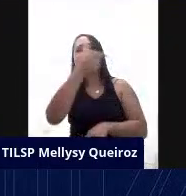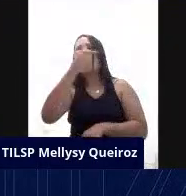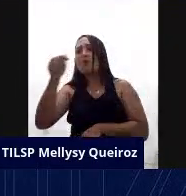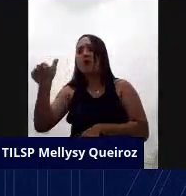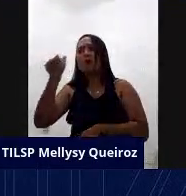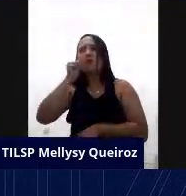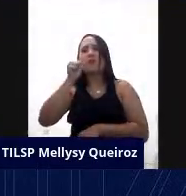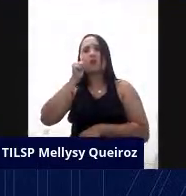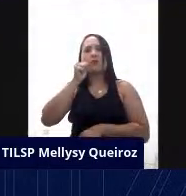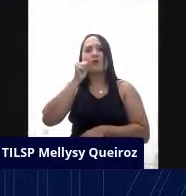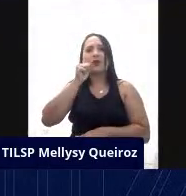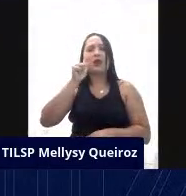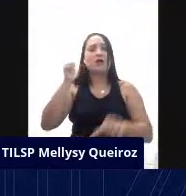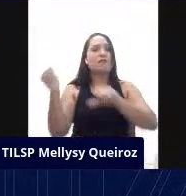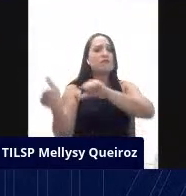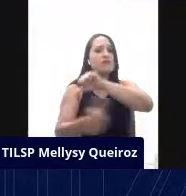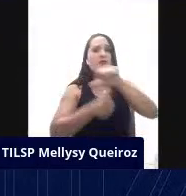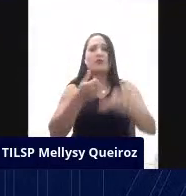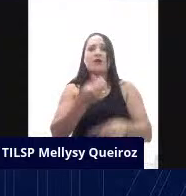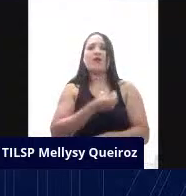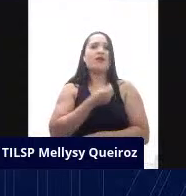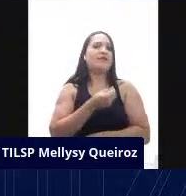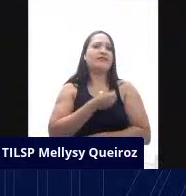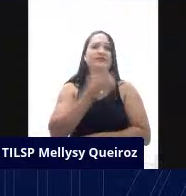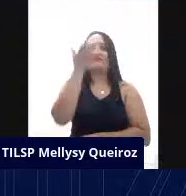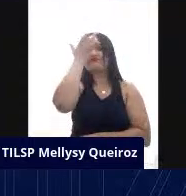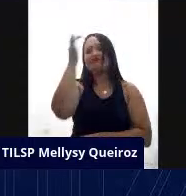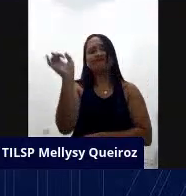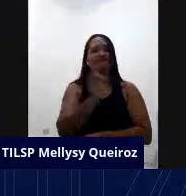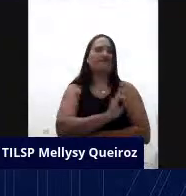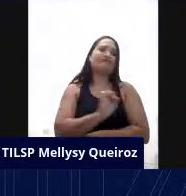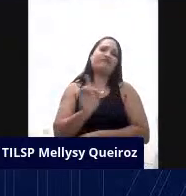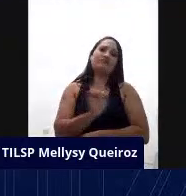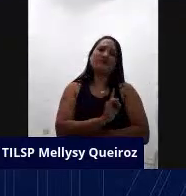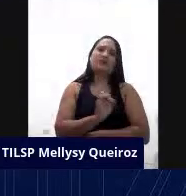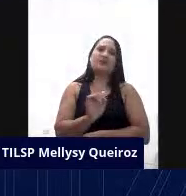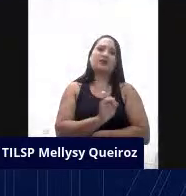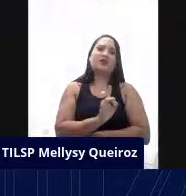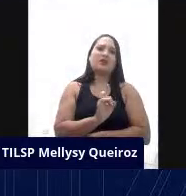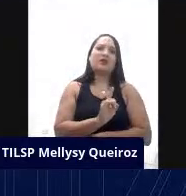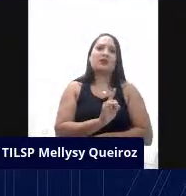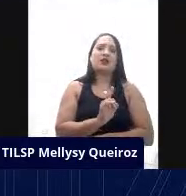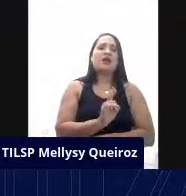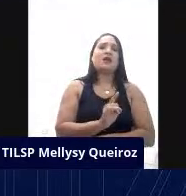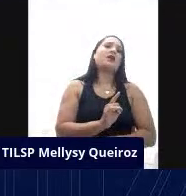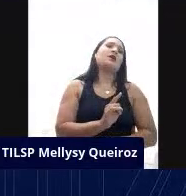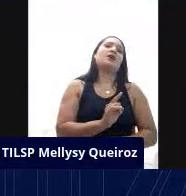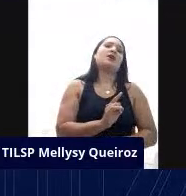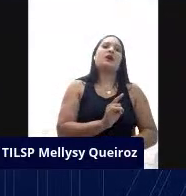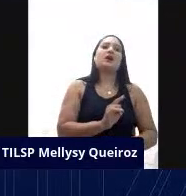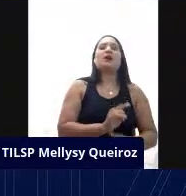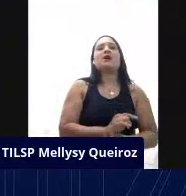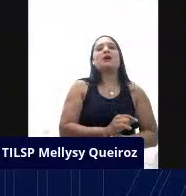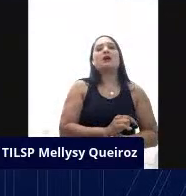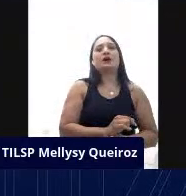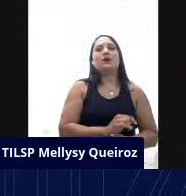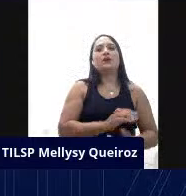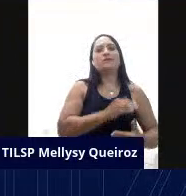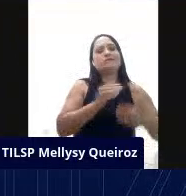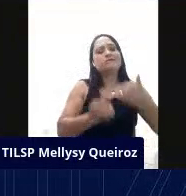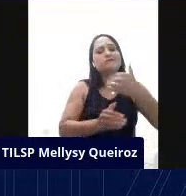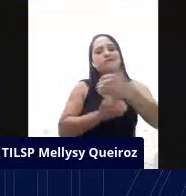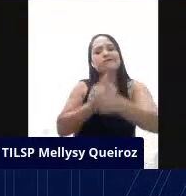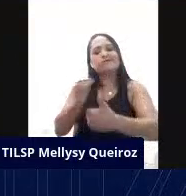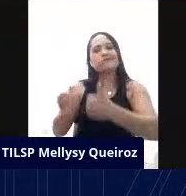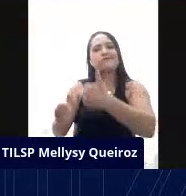fácil. Durante anos, essa rotina pesada passou de uma geração para outra, como se o fato de nascer mulher